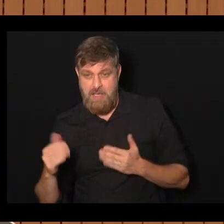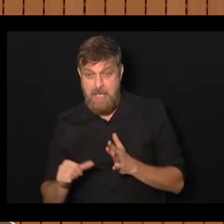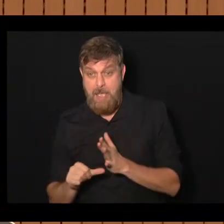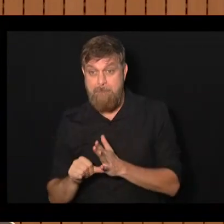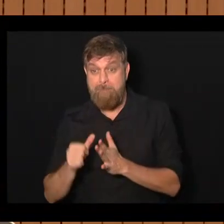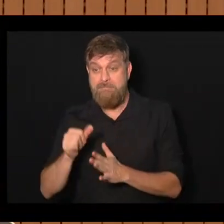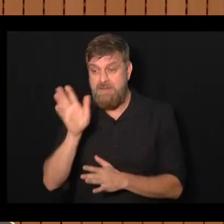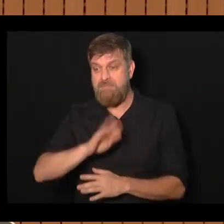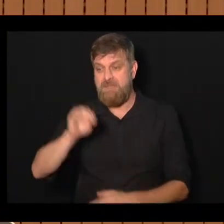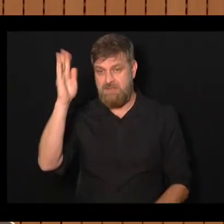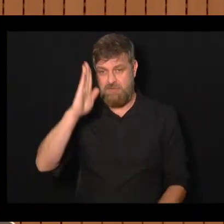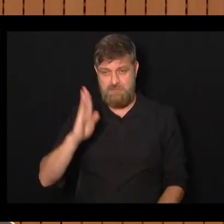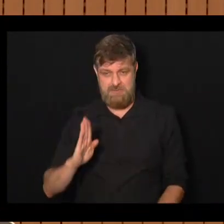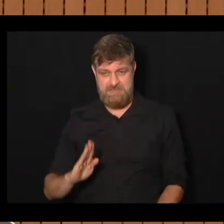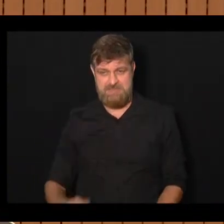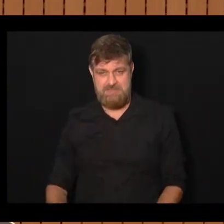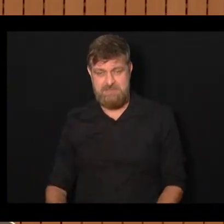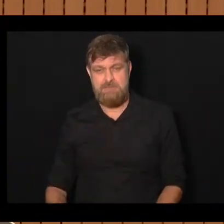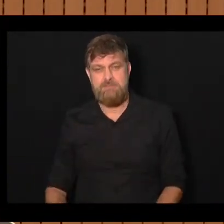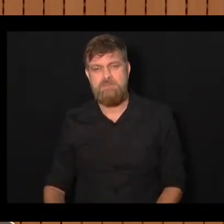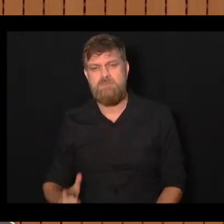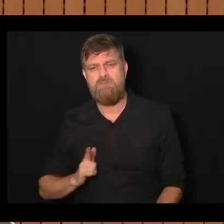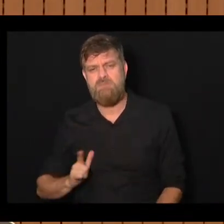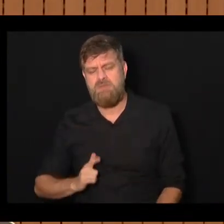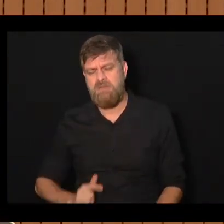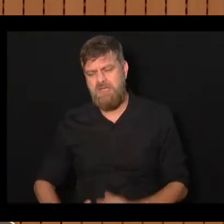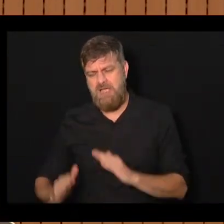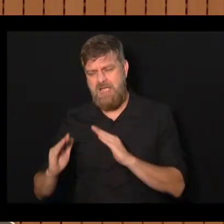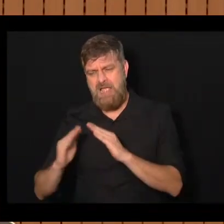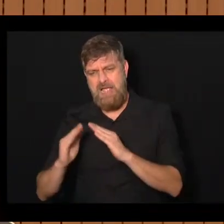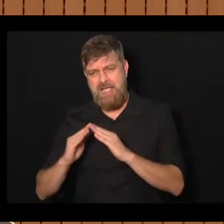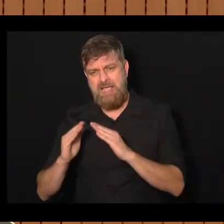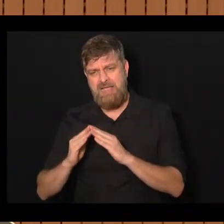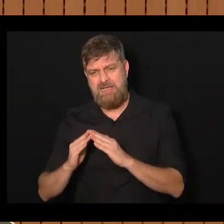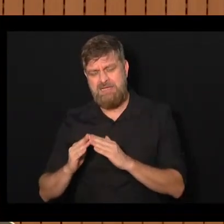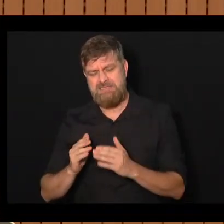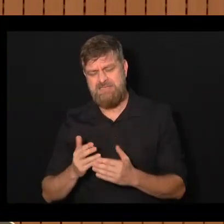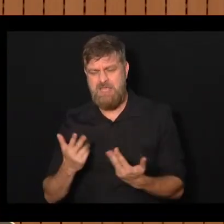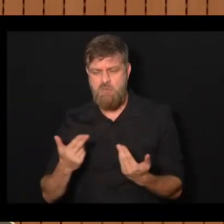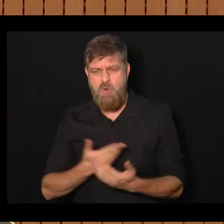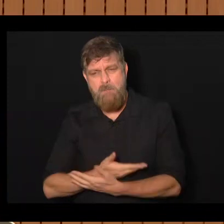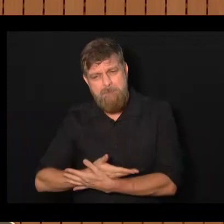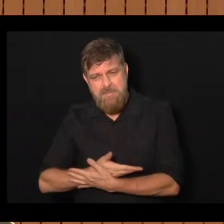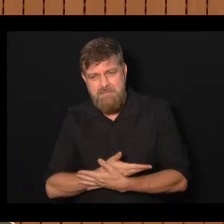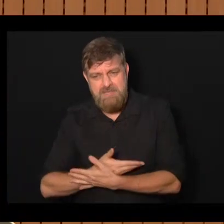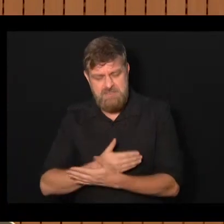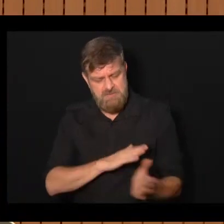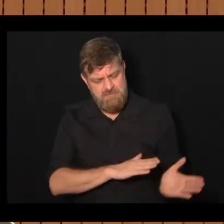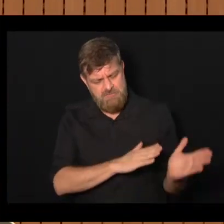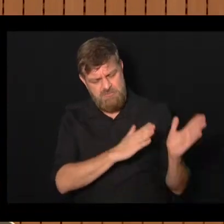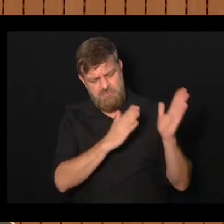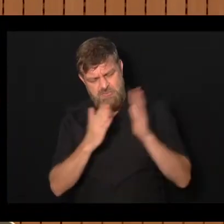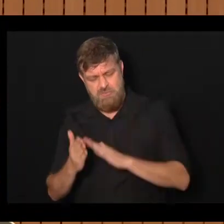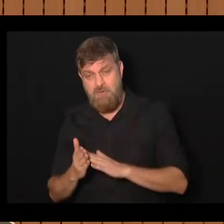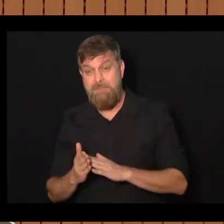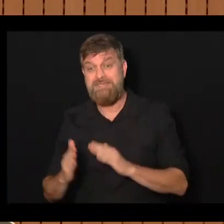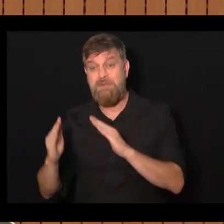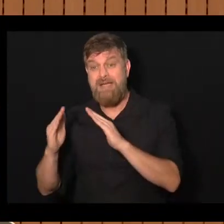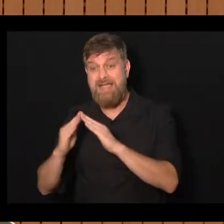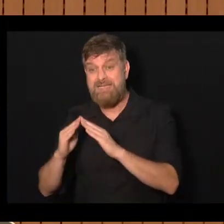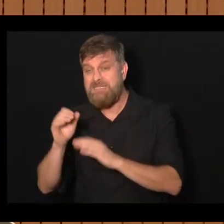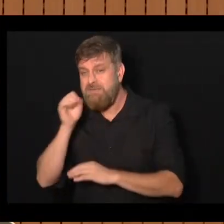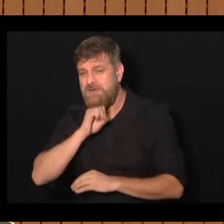Brasil. Quando a gente fala em creche para idosos, vereador Rodrigo, é um termo que soa